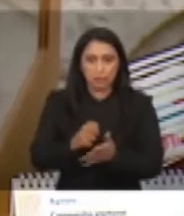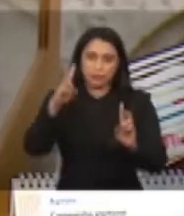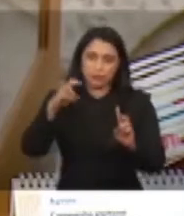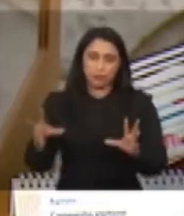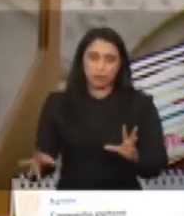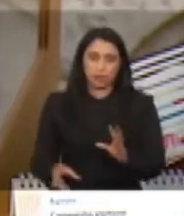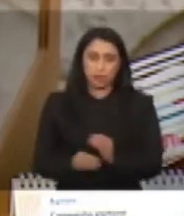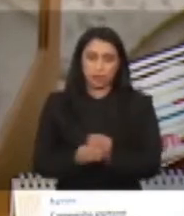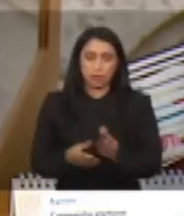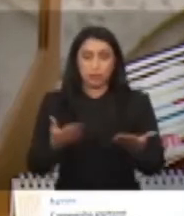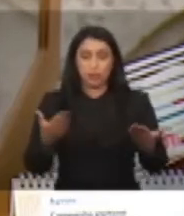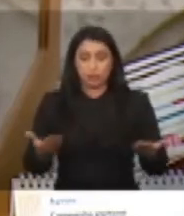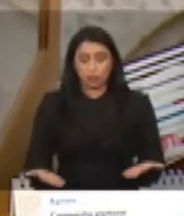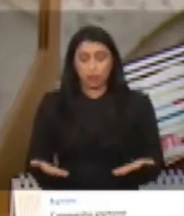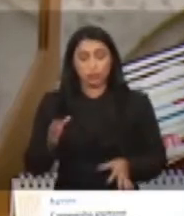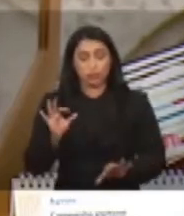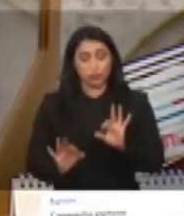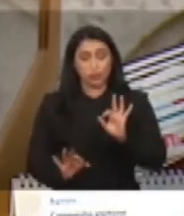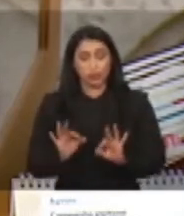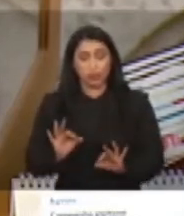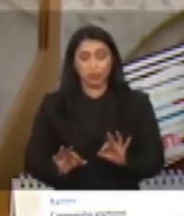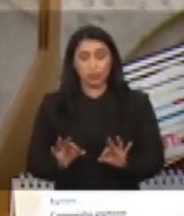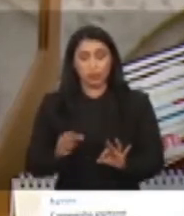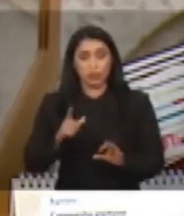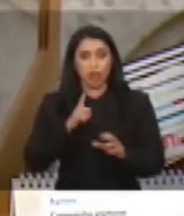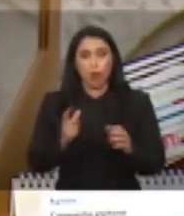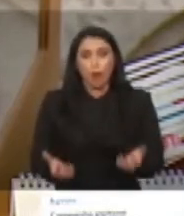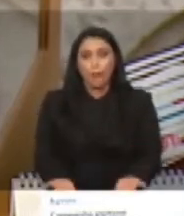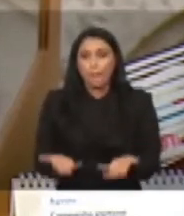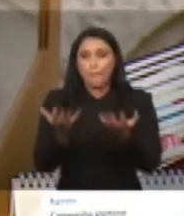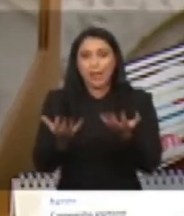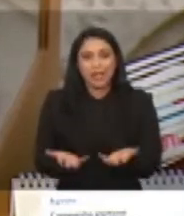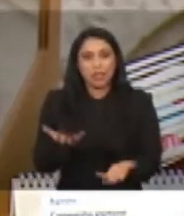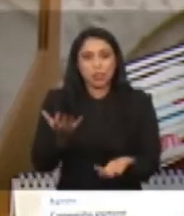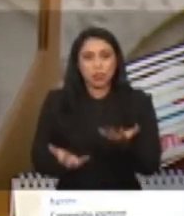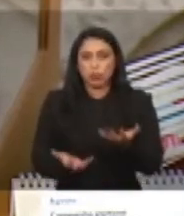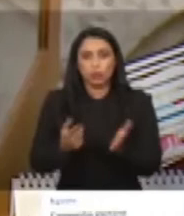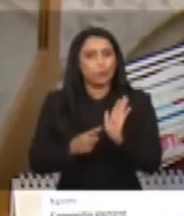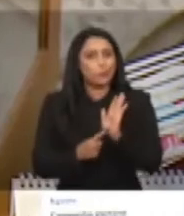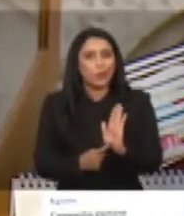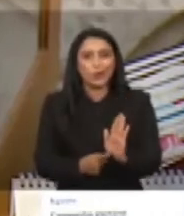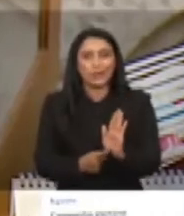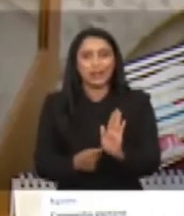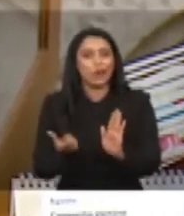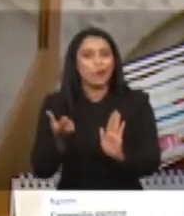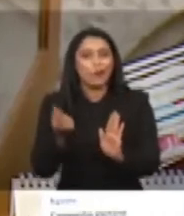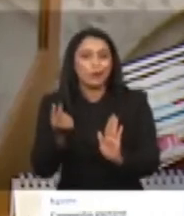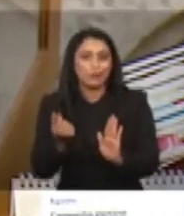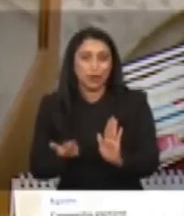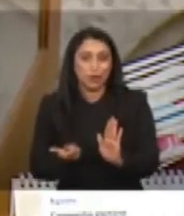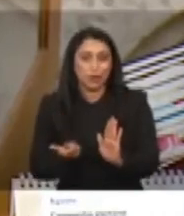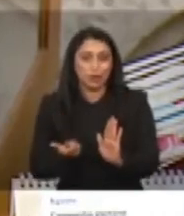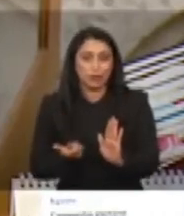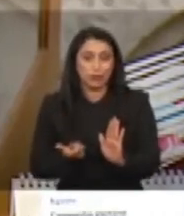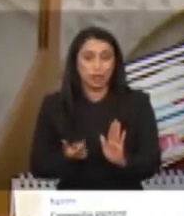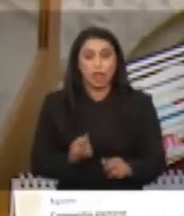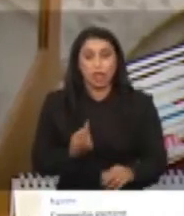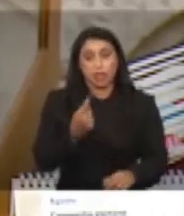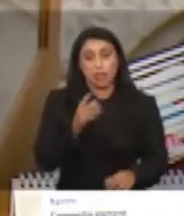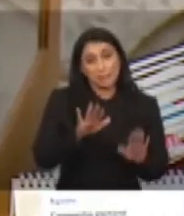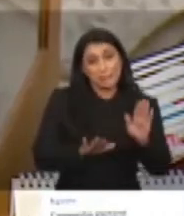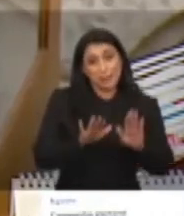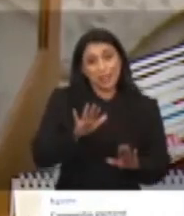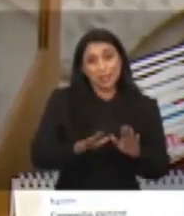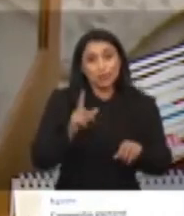vênia em julgamento. A tonelada de minério não mensura a riqueza. Uma tonelada de ródio